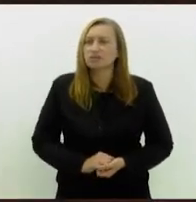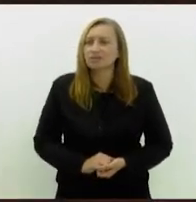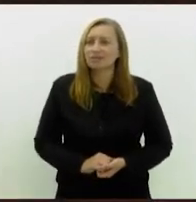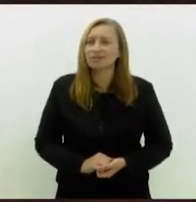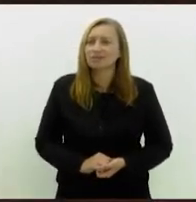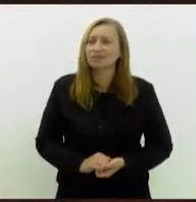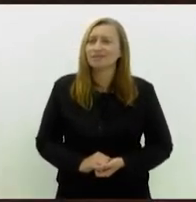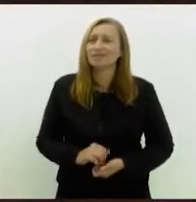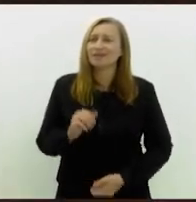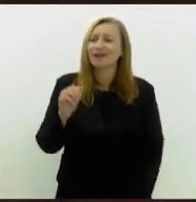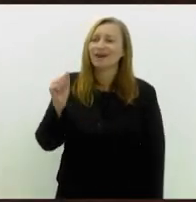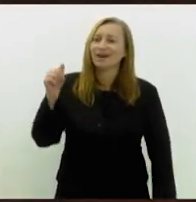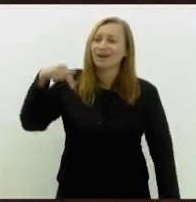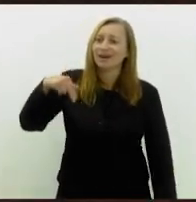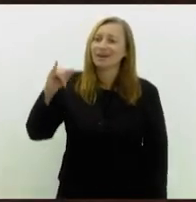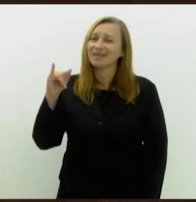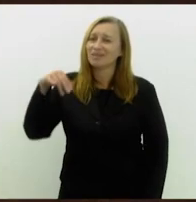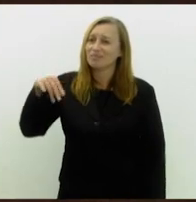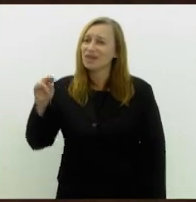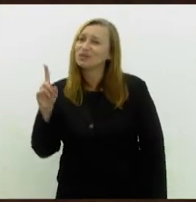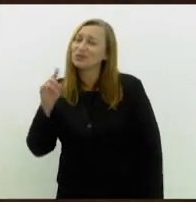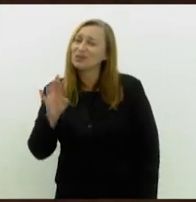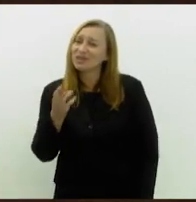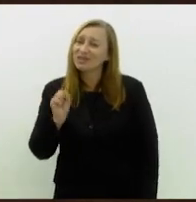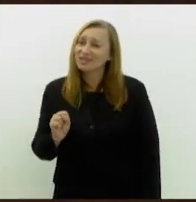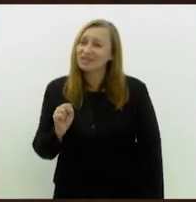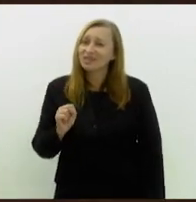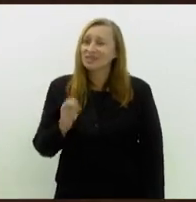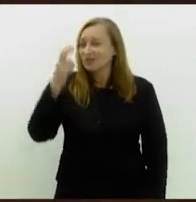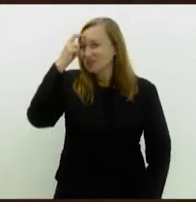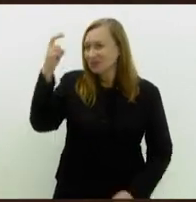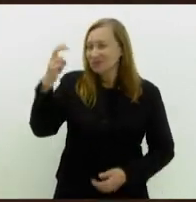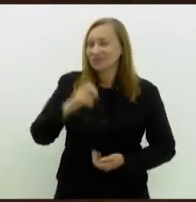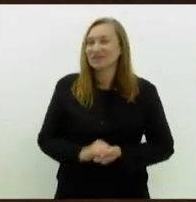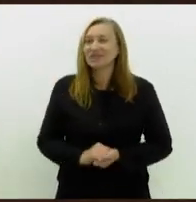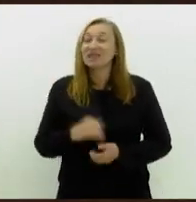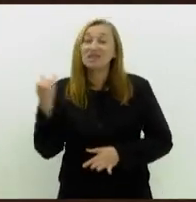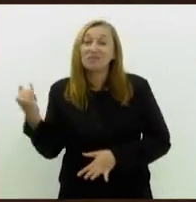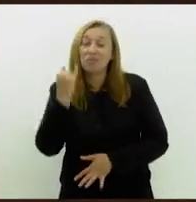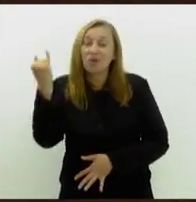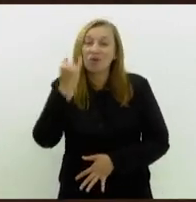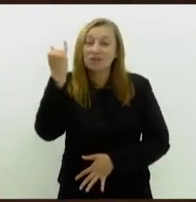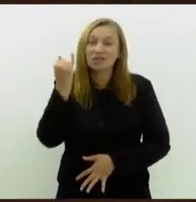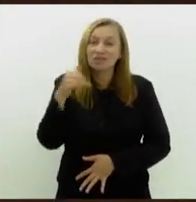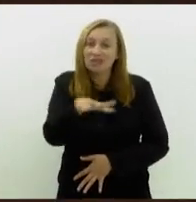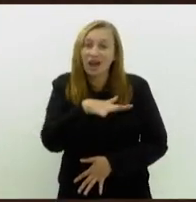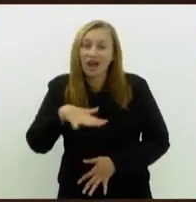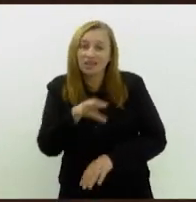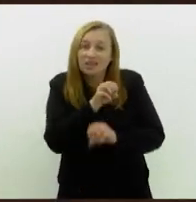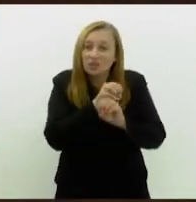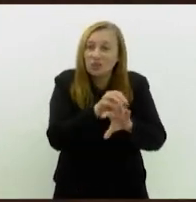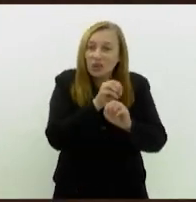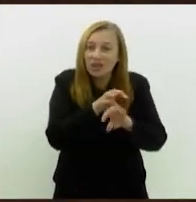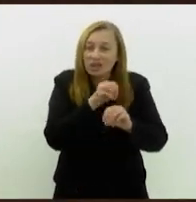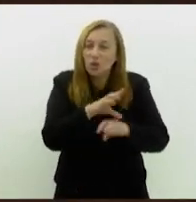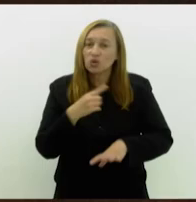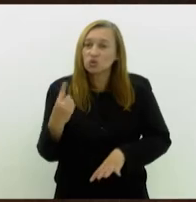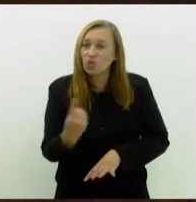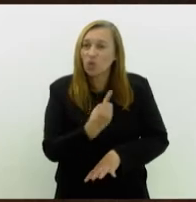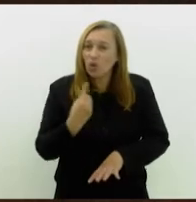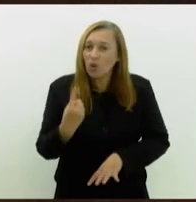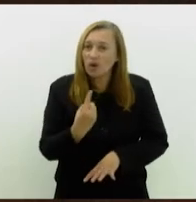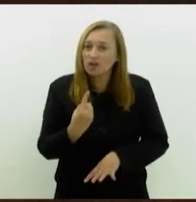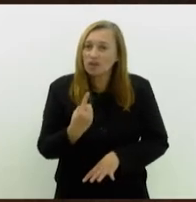os animadores culturais são parte expressiva e importante na educação e nós